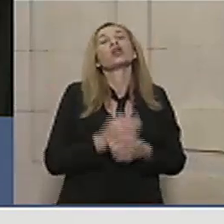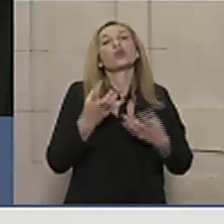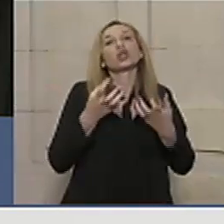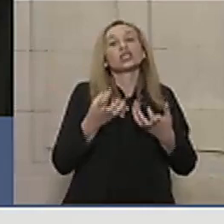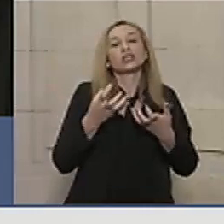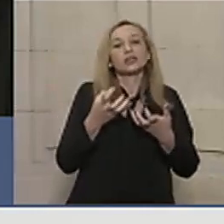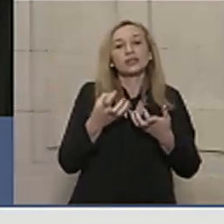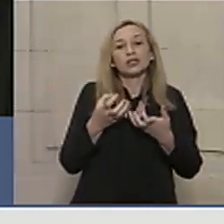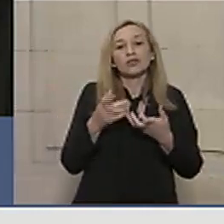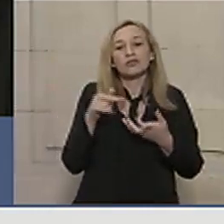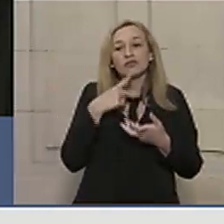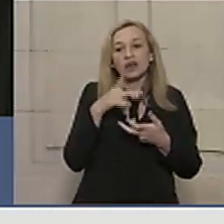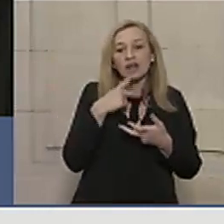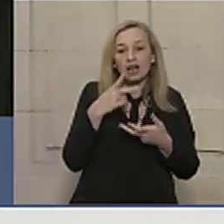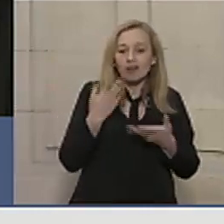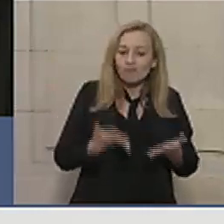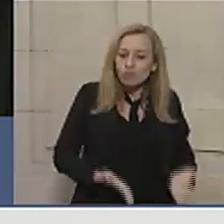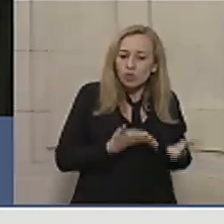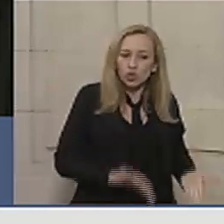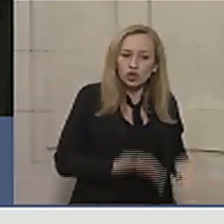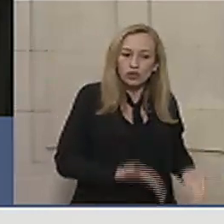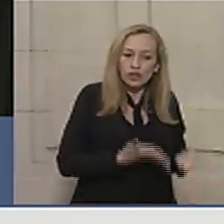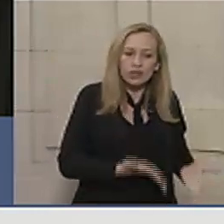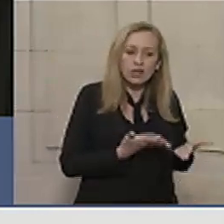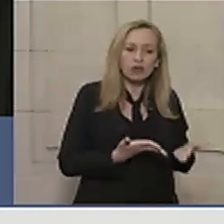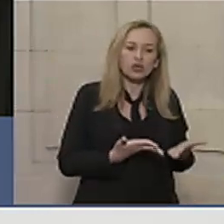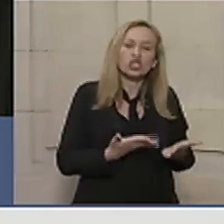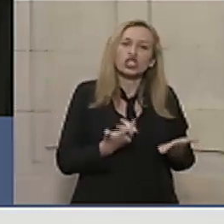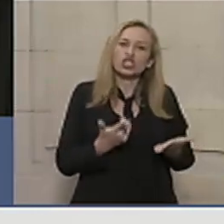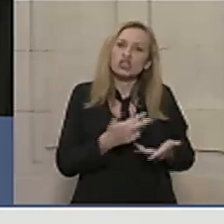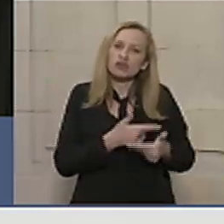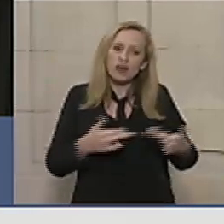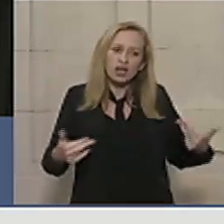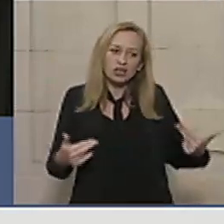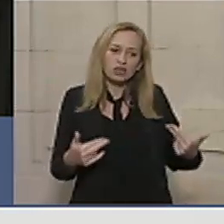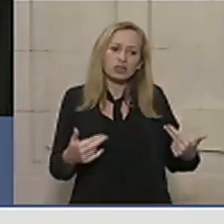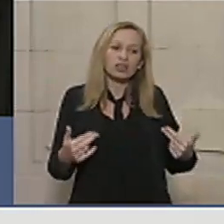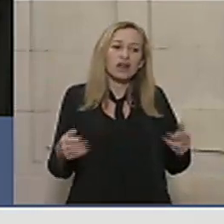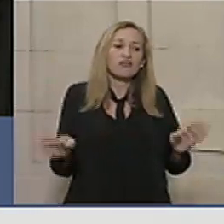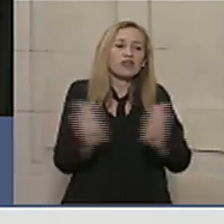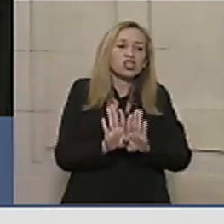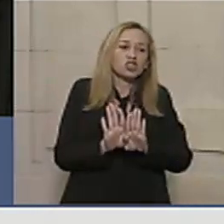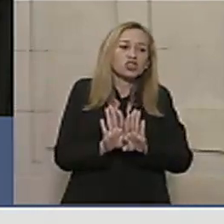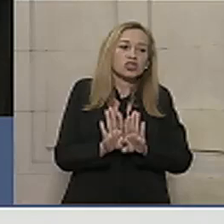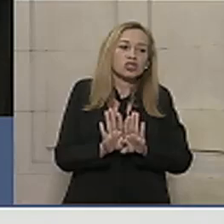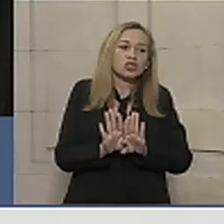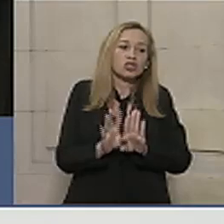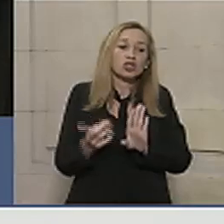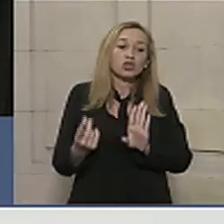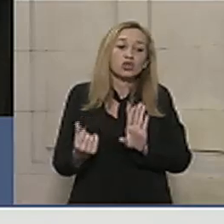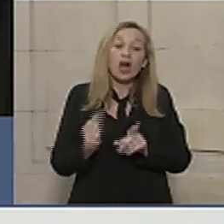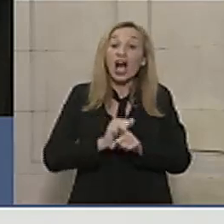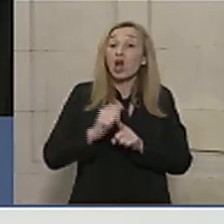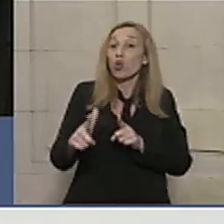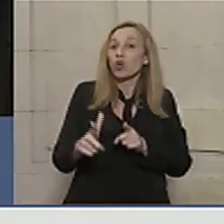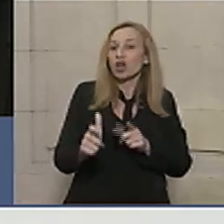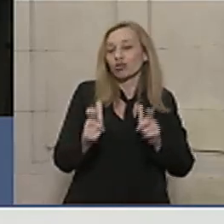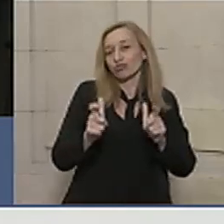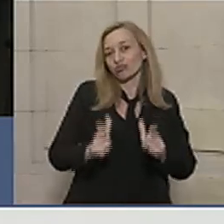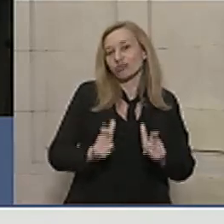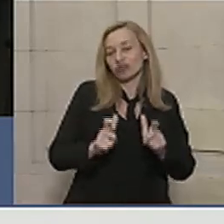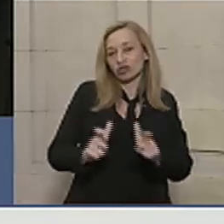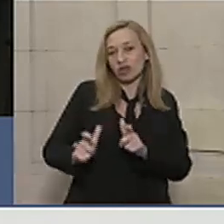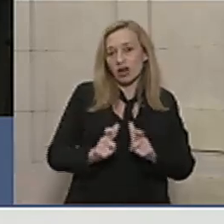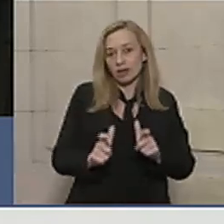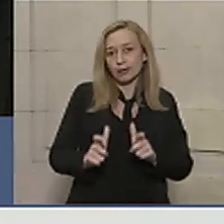dizer aos deputados a motivação de que muitas dessas estavam sendo fechadas por um alto custo de aluguel nos